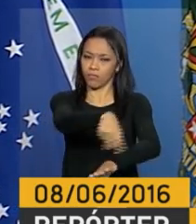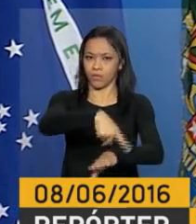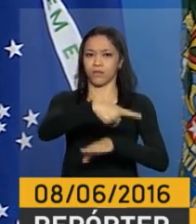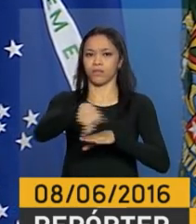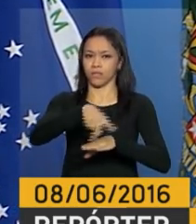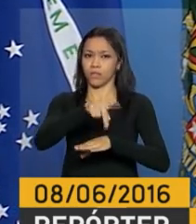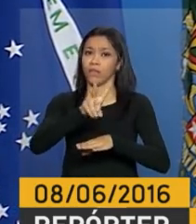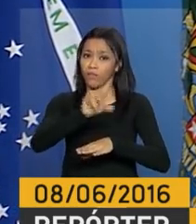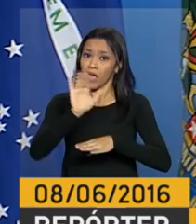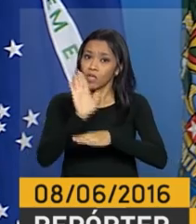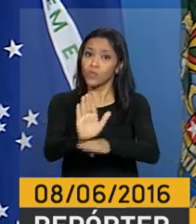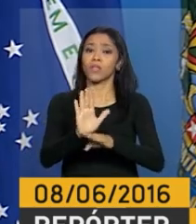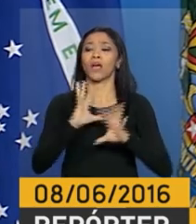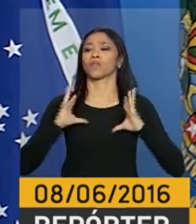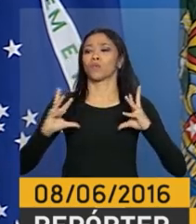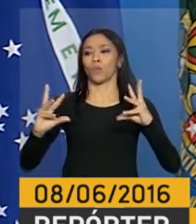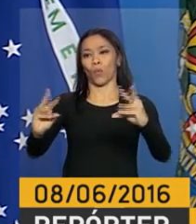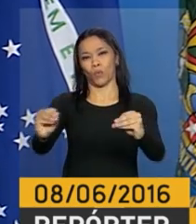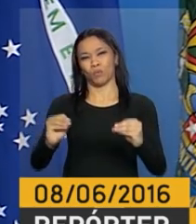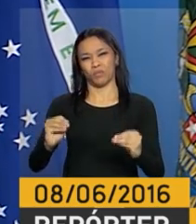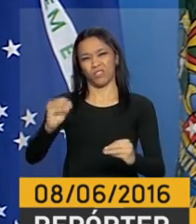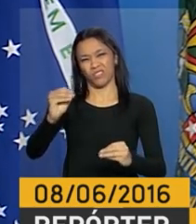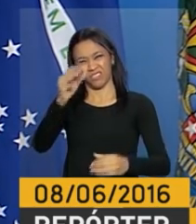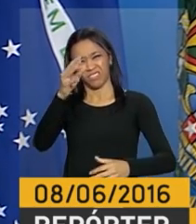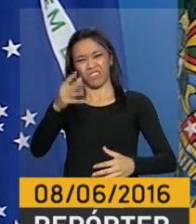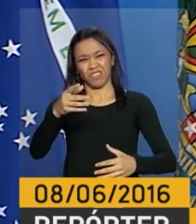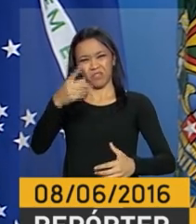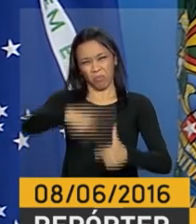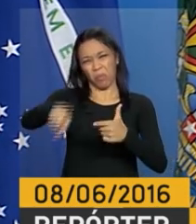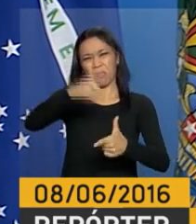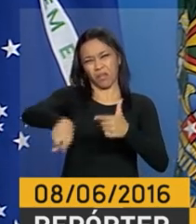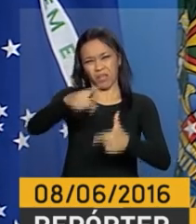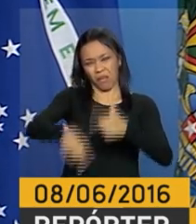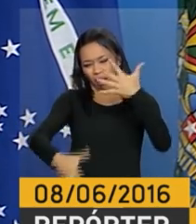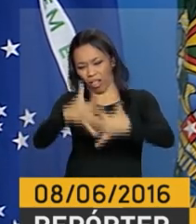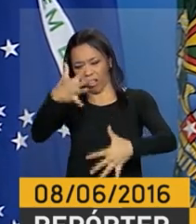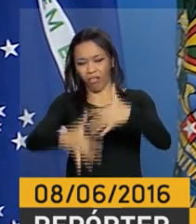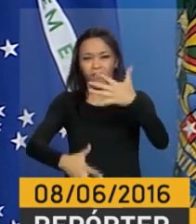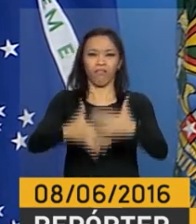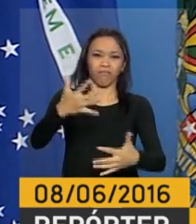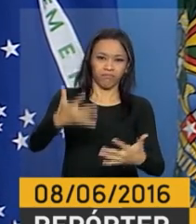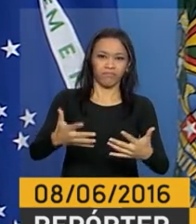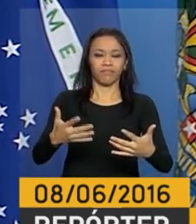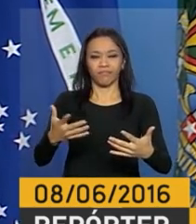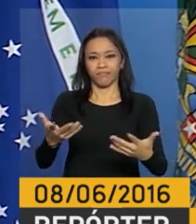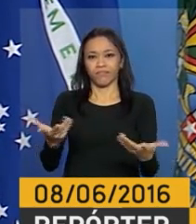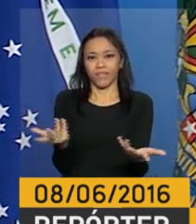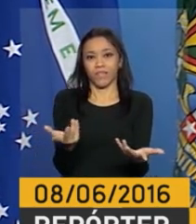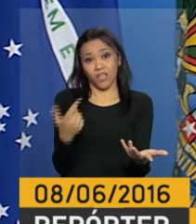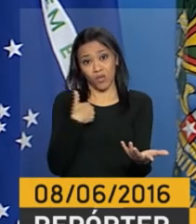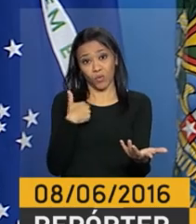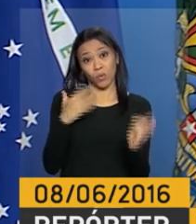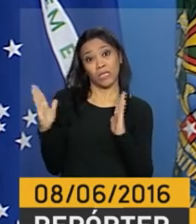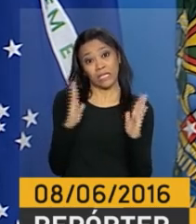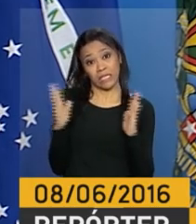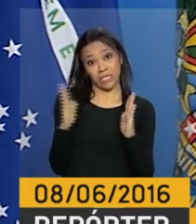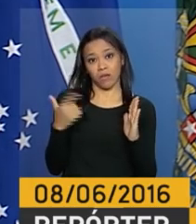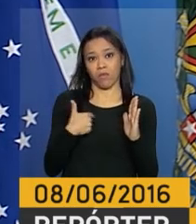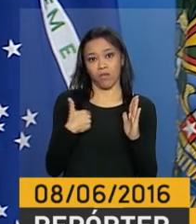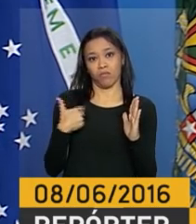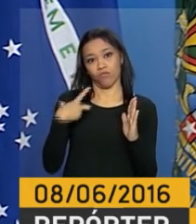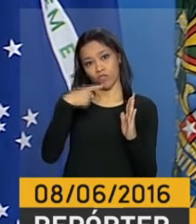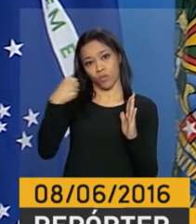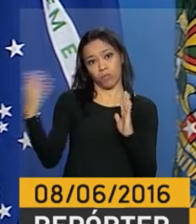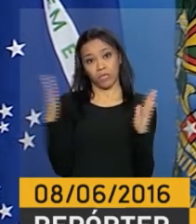ajudará nós todos a sairmos desse embaraço que nós estamos eu estou num governo ainda como lembrou alguém num governo transitório mas eu não